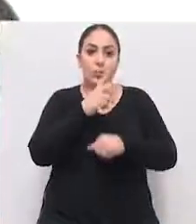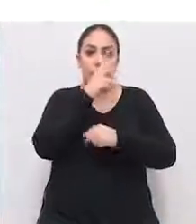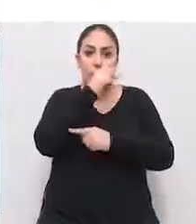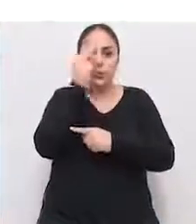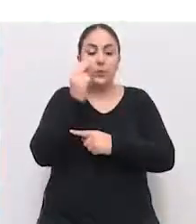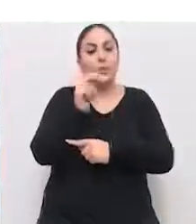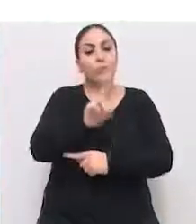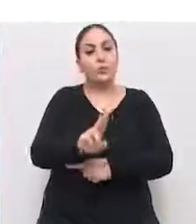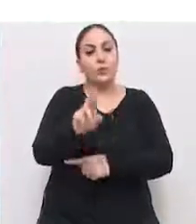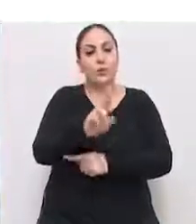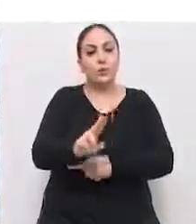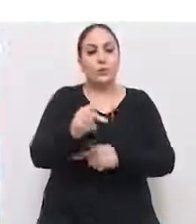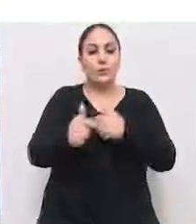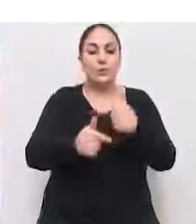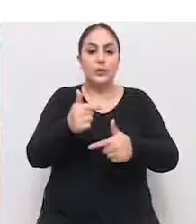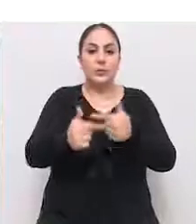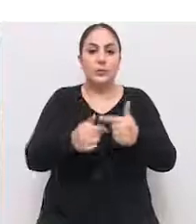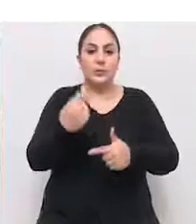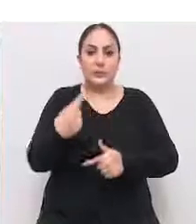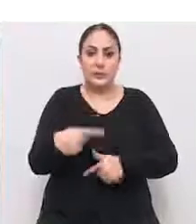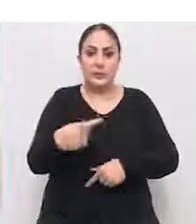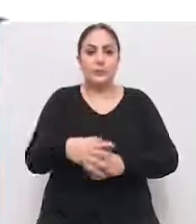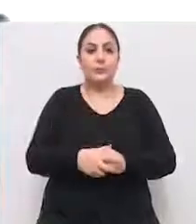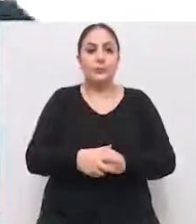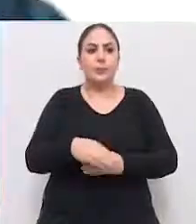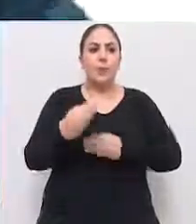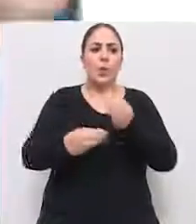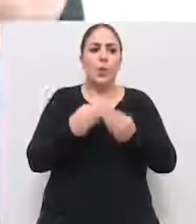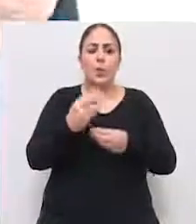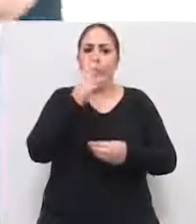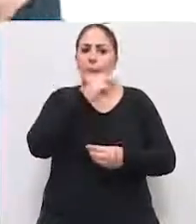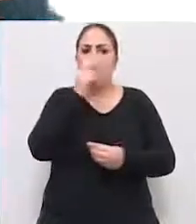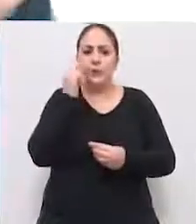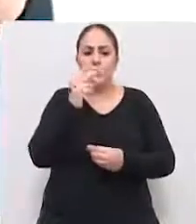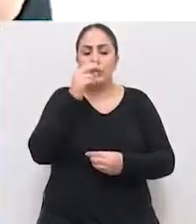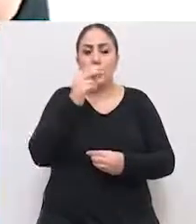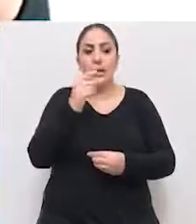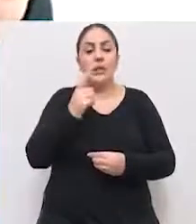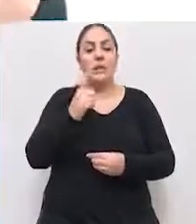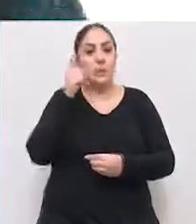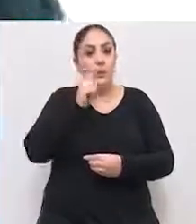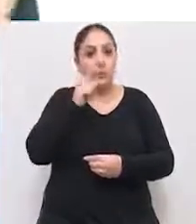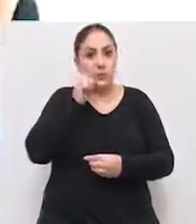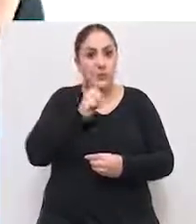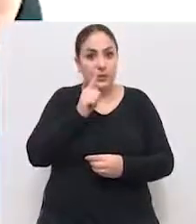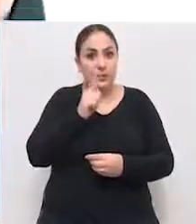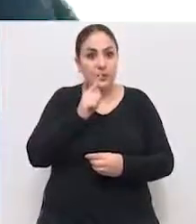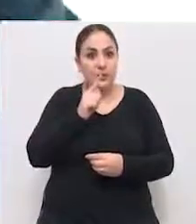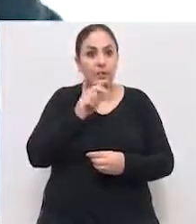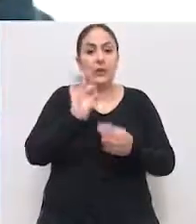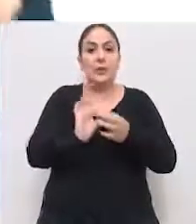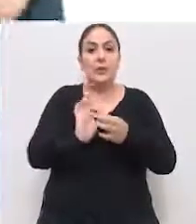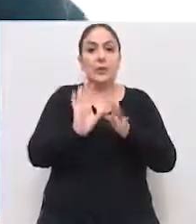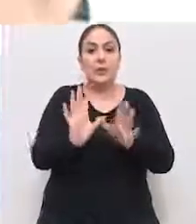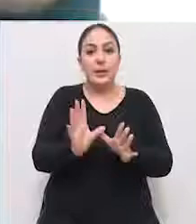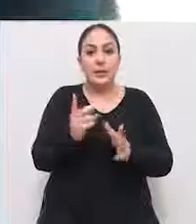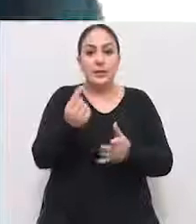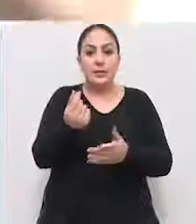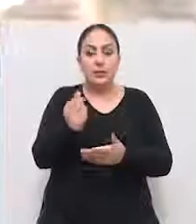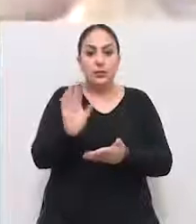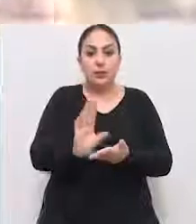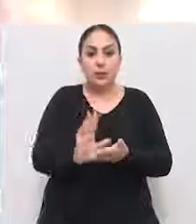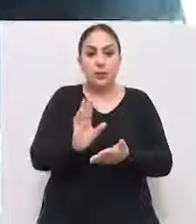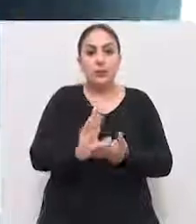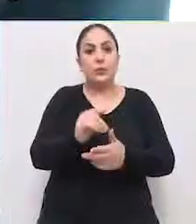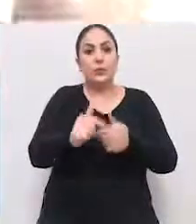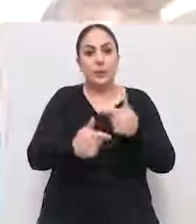município será utilizado pelos trabalhadores da cultura, ou seja, como a Prefeitura Municipal vai disponibilizar esse recurso